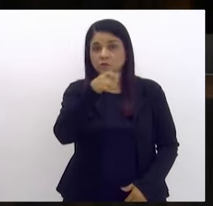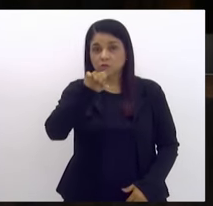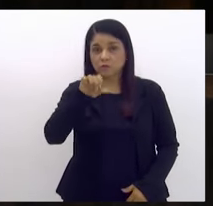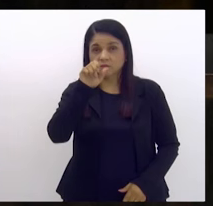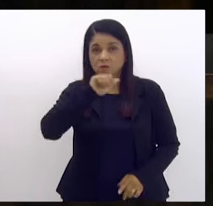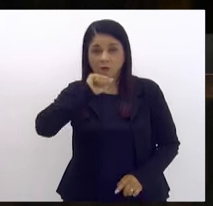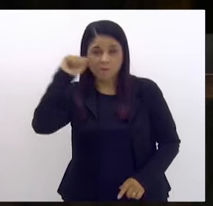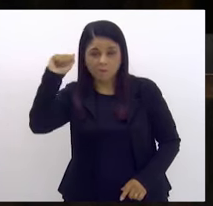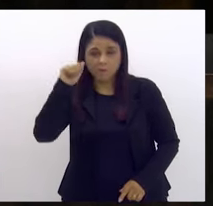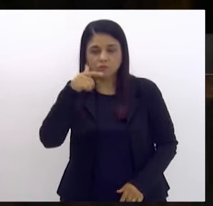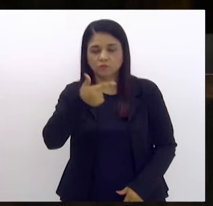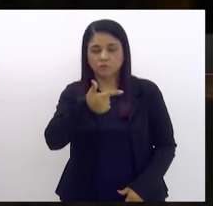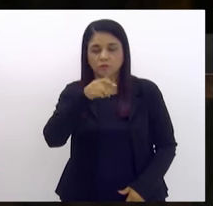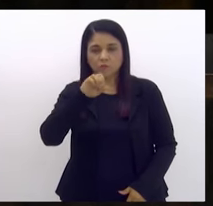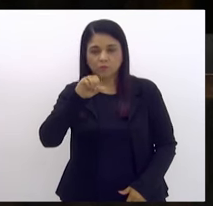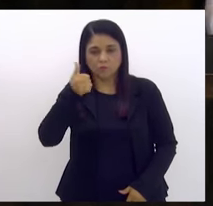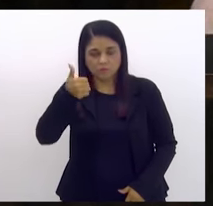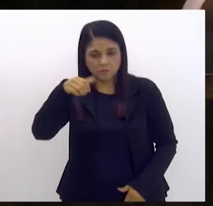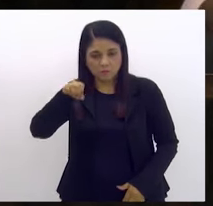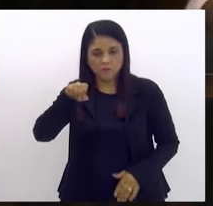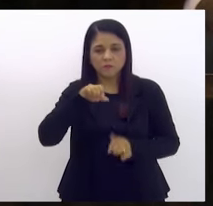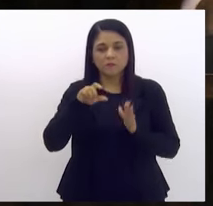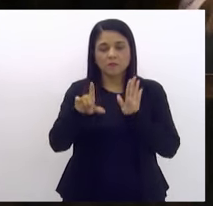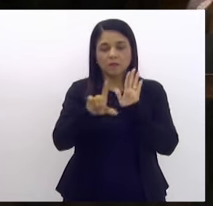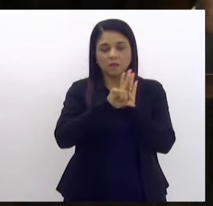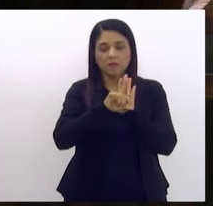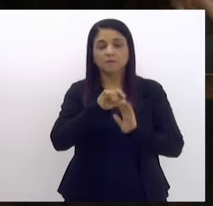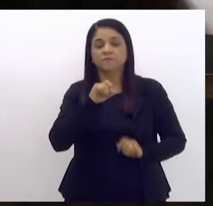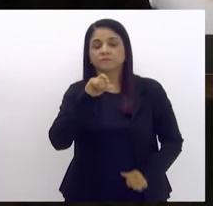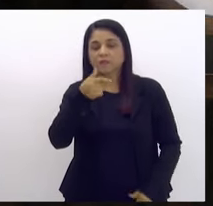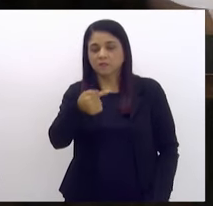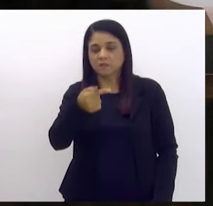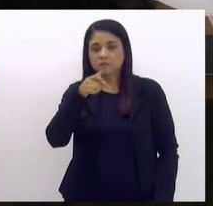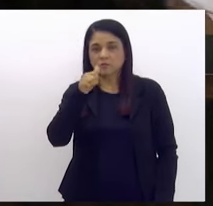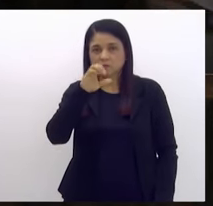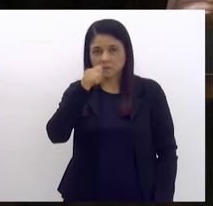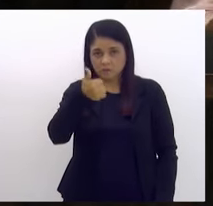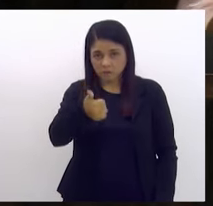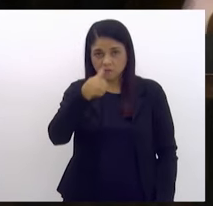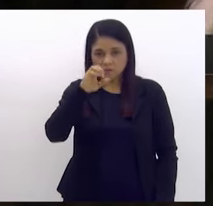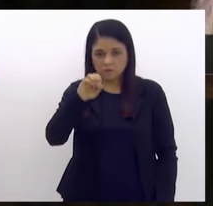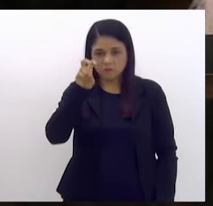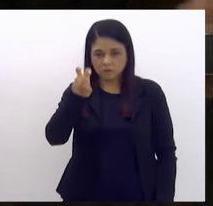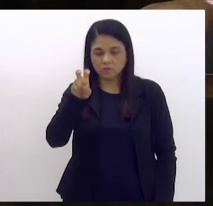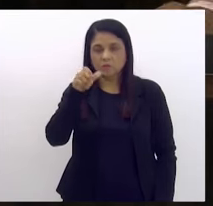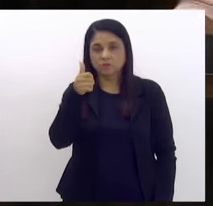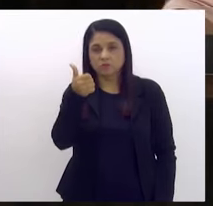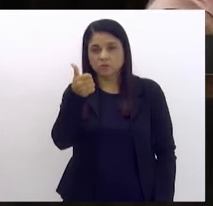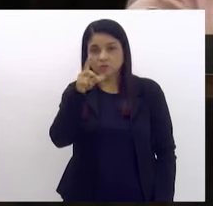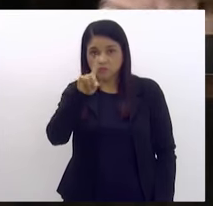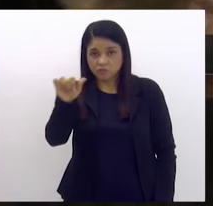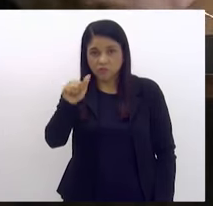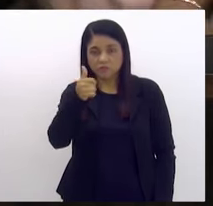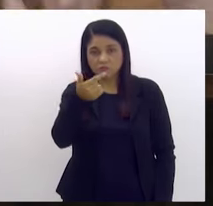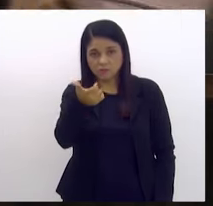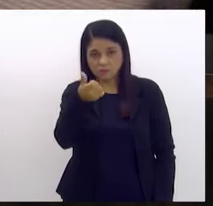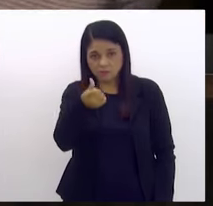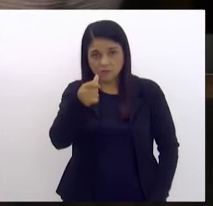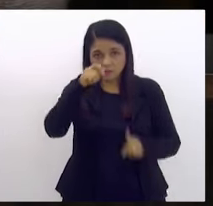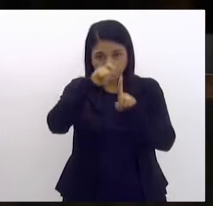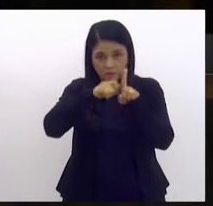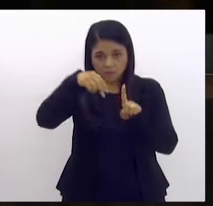de 29 de abril de 2019, e a lei estadual número 7.000, 105, 16 de novembro de 2015, e dá